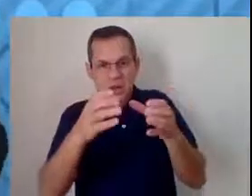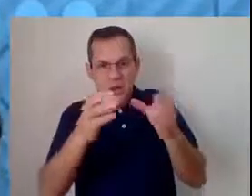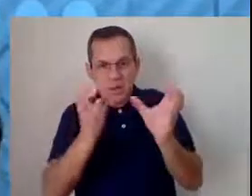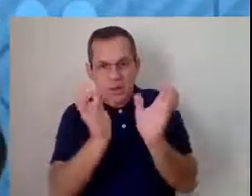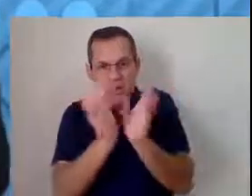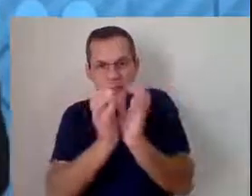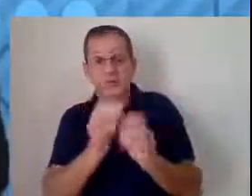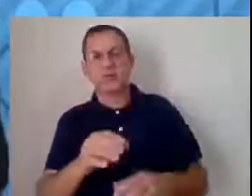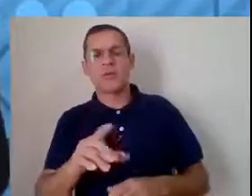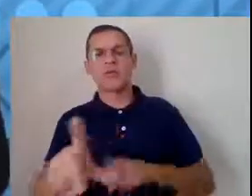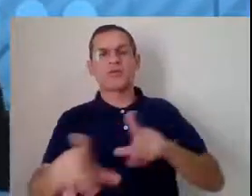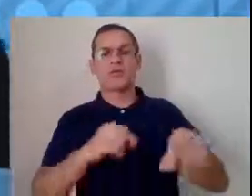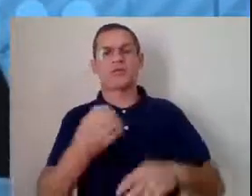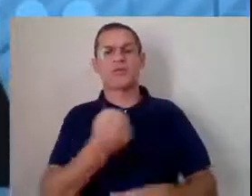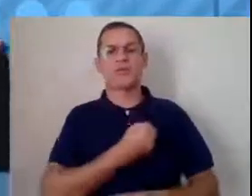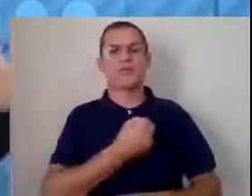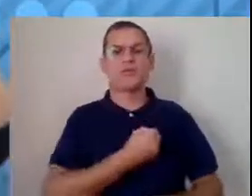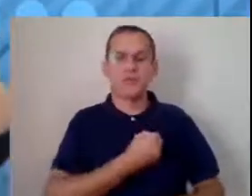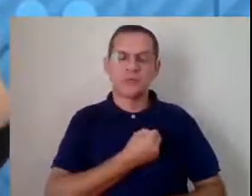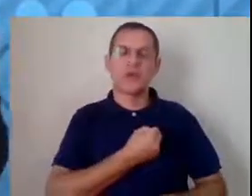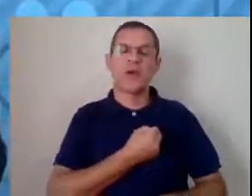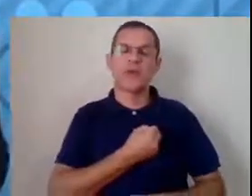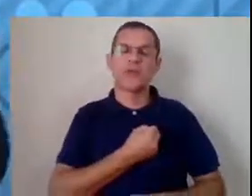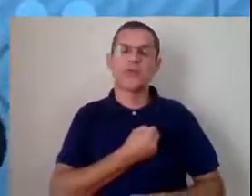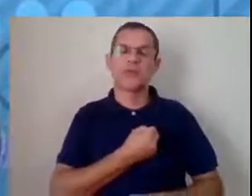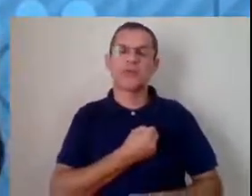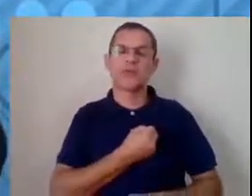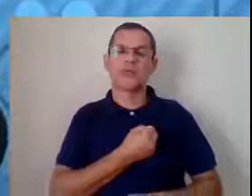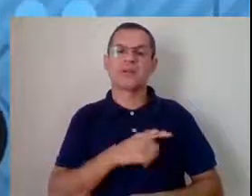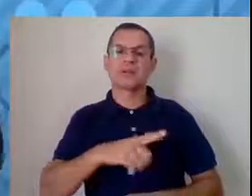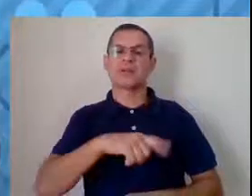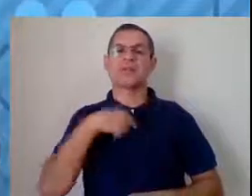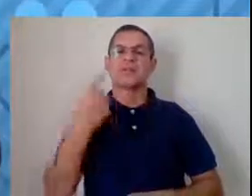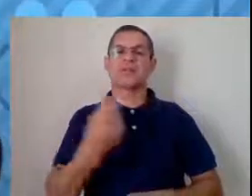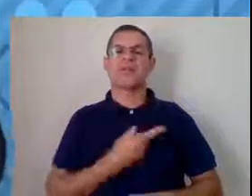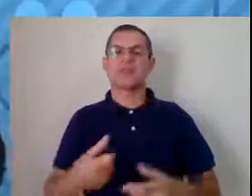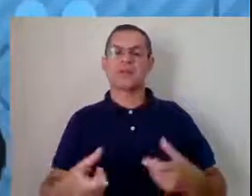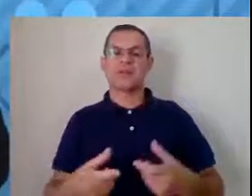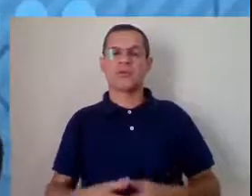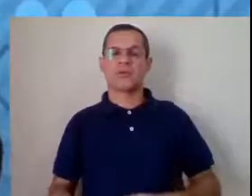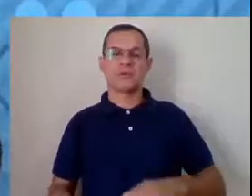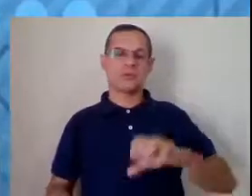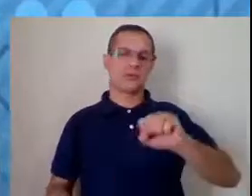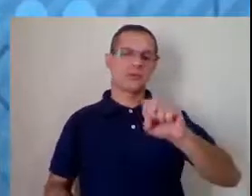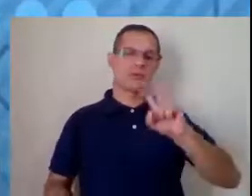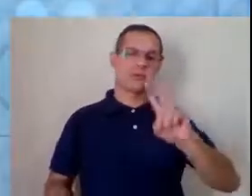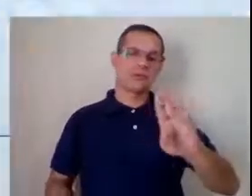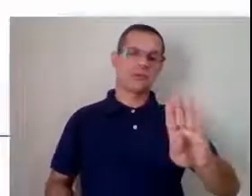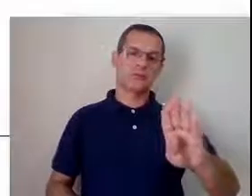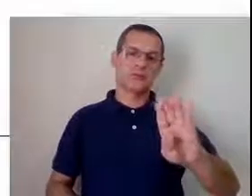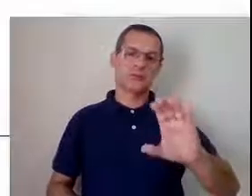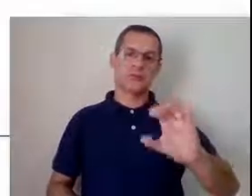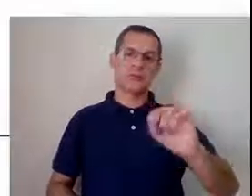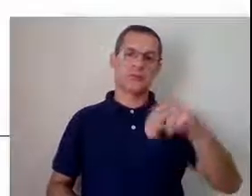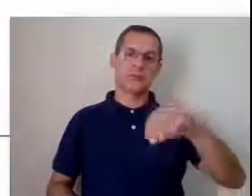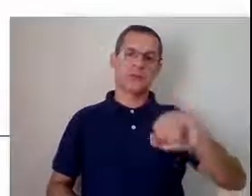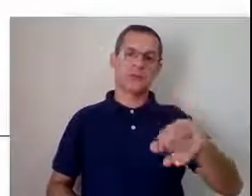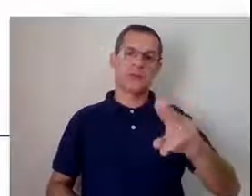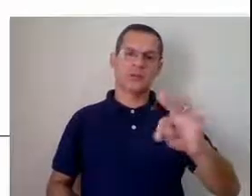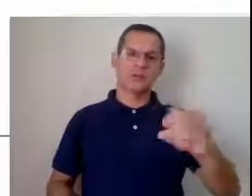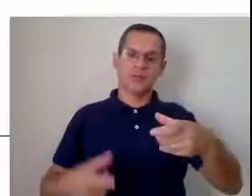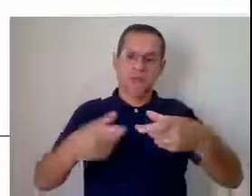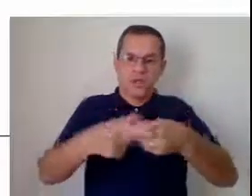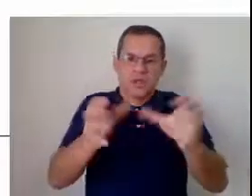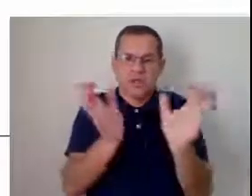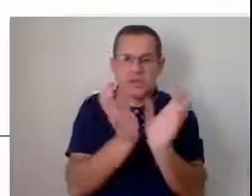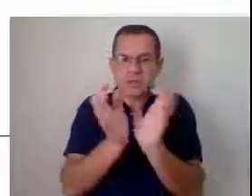alguns números, vou tirar uma parte. Então, isso nos trará um subconjunto. Vamos voltar ao quadro.